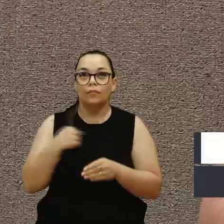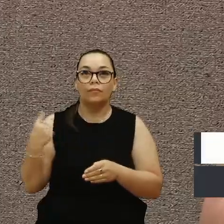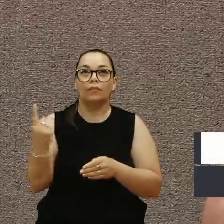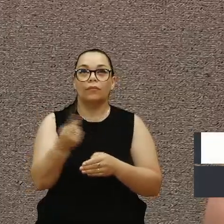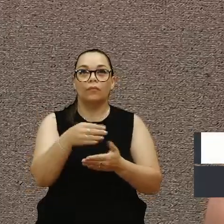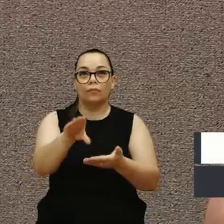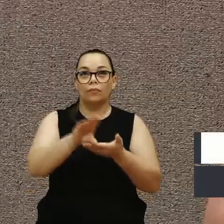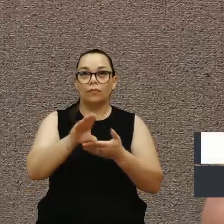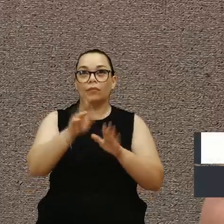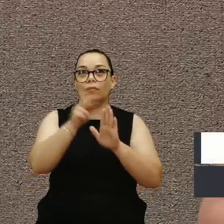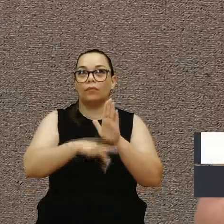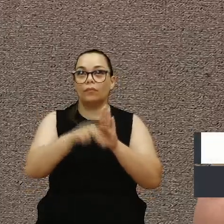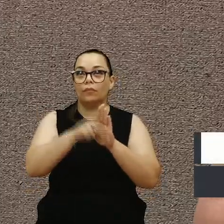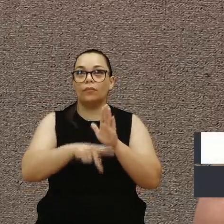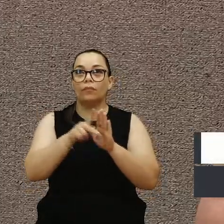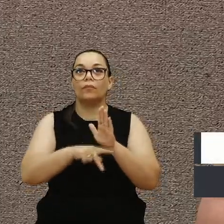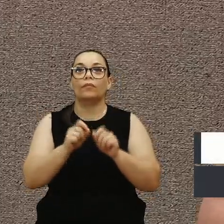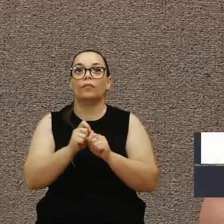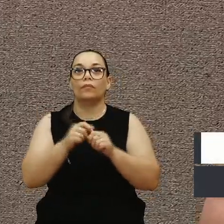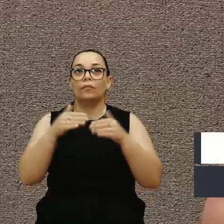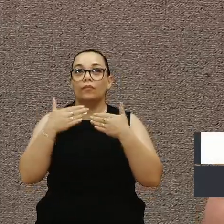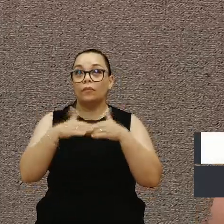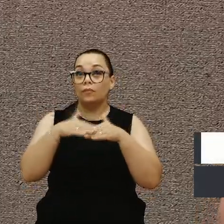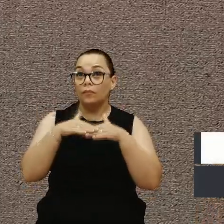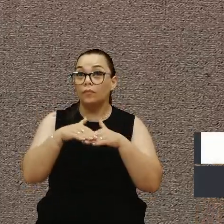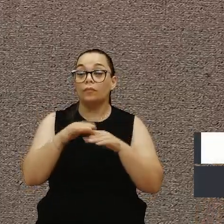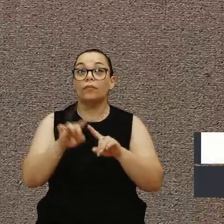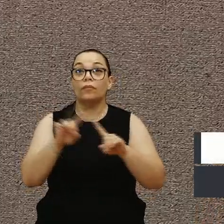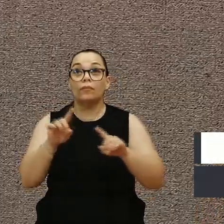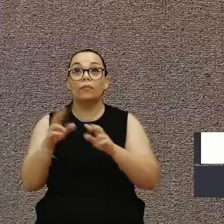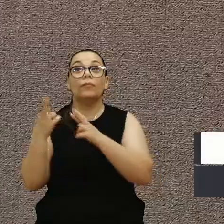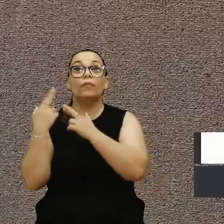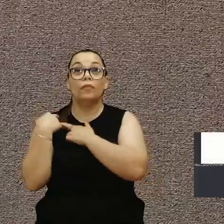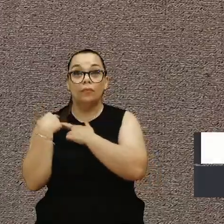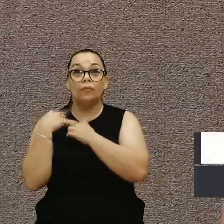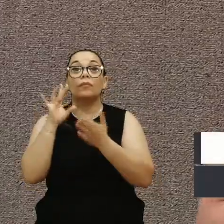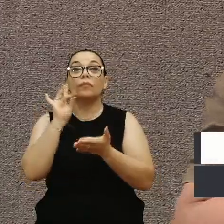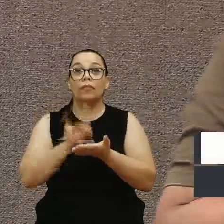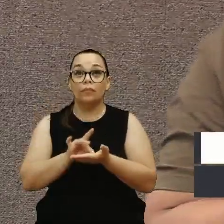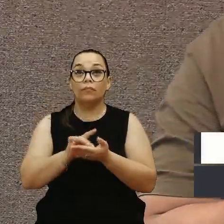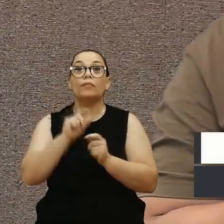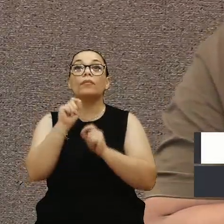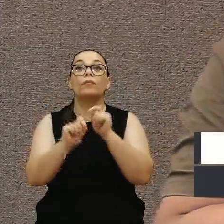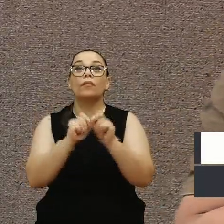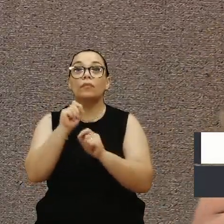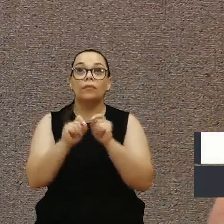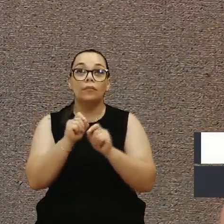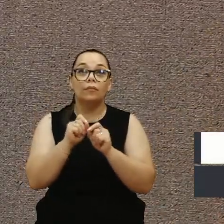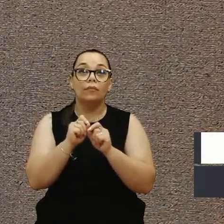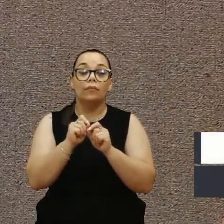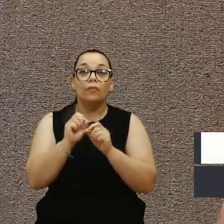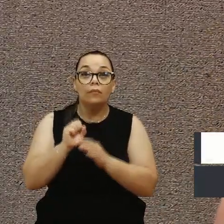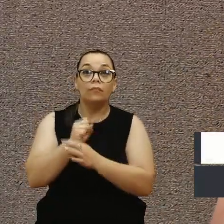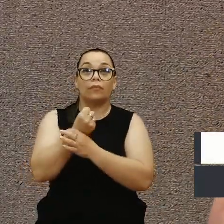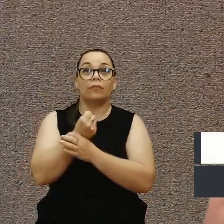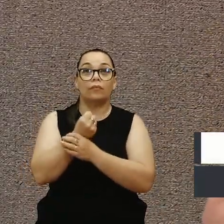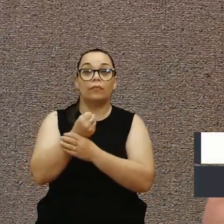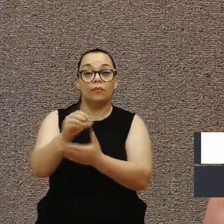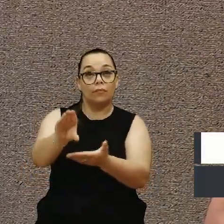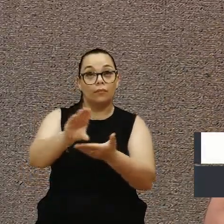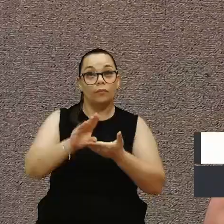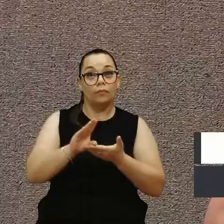subsídio, a este projeto de subsídio para o transporte coletivo, desta responsabilidade de fato, que é justamente garantir esse